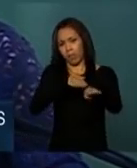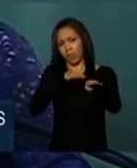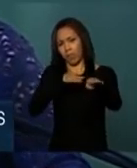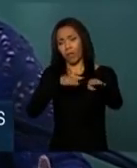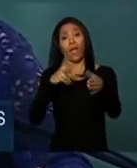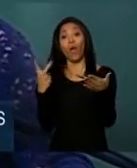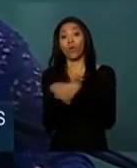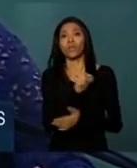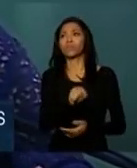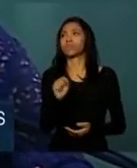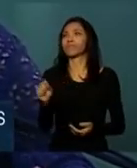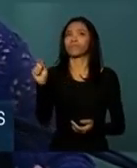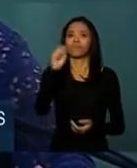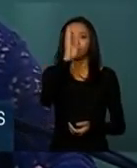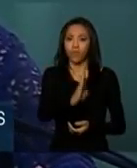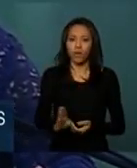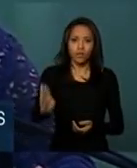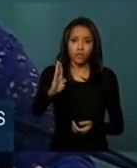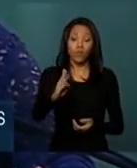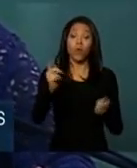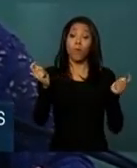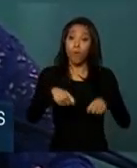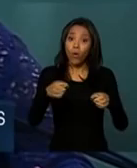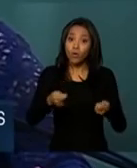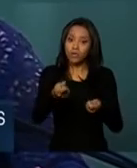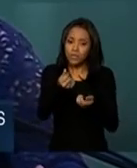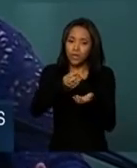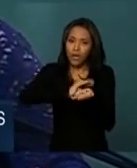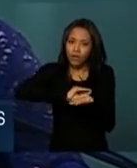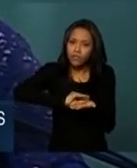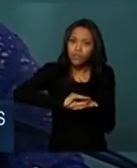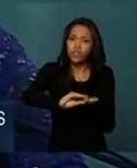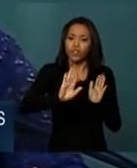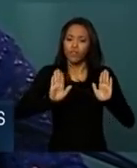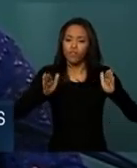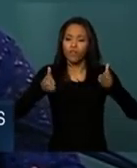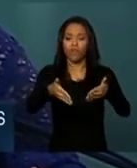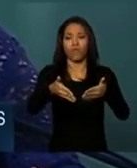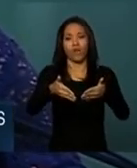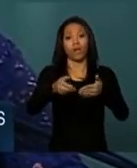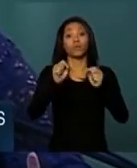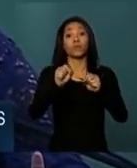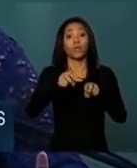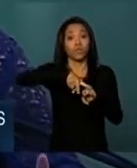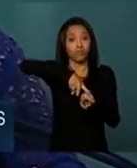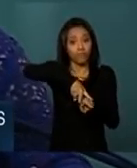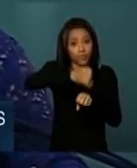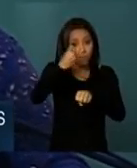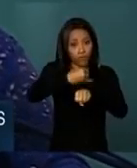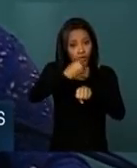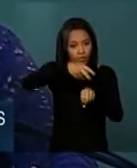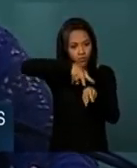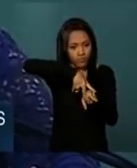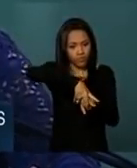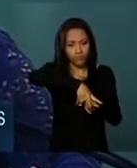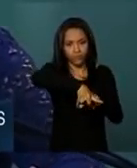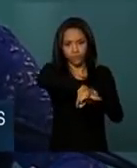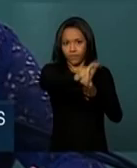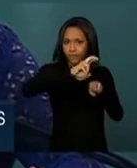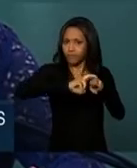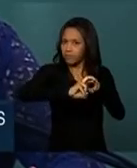país, façam investimento em transporte sob trilhos.